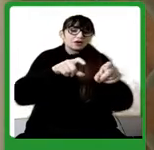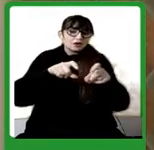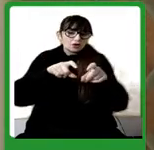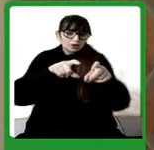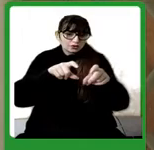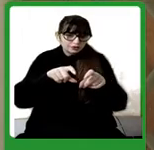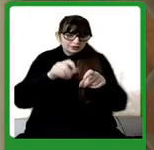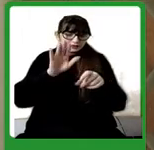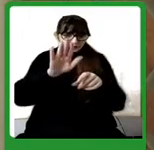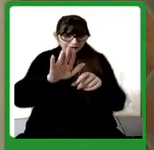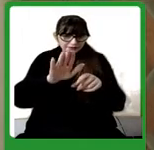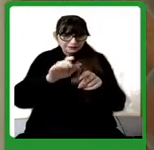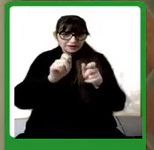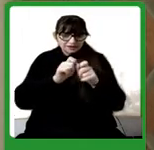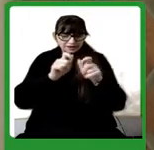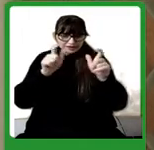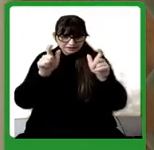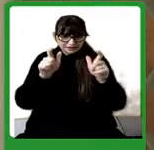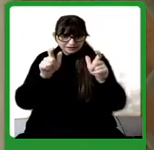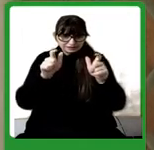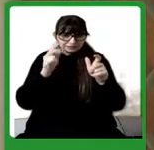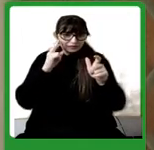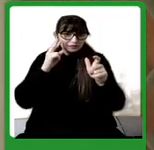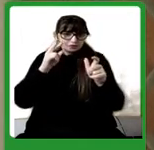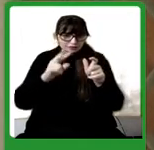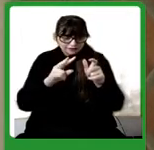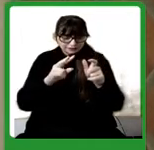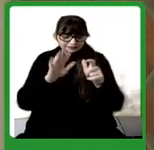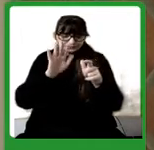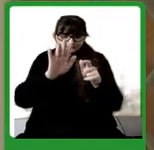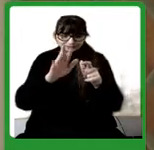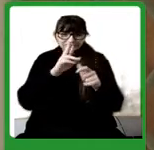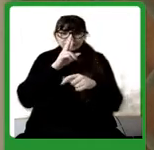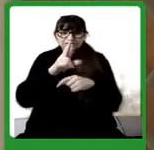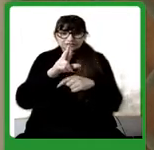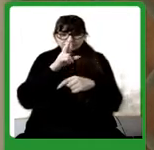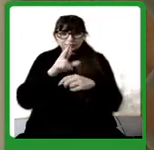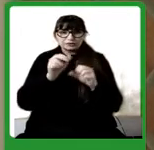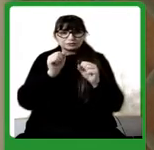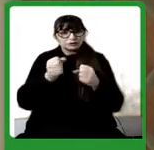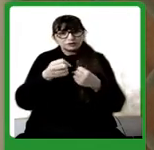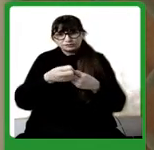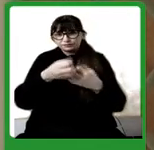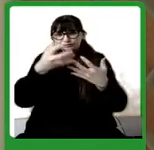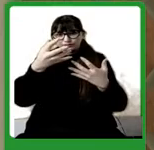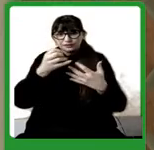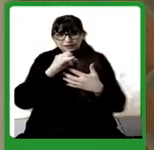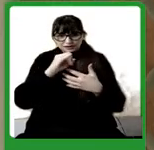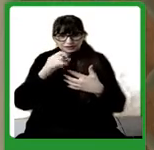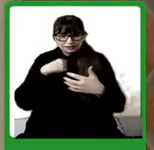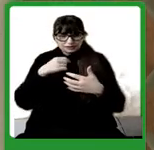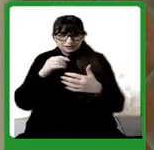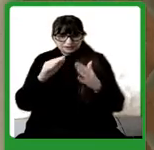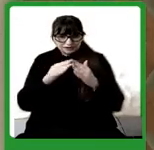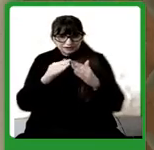Então presta atenção e vai respondendo no chat aí pra saber se a tua casa é de colono. Coisas que